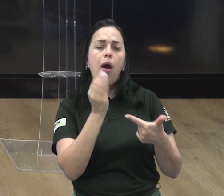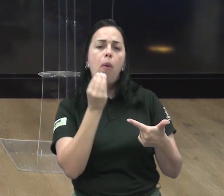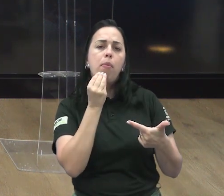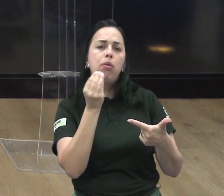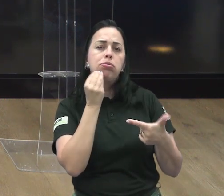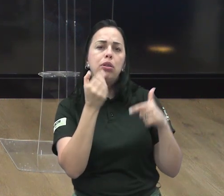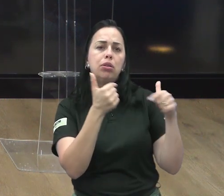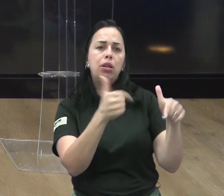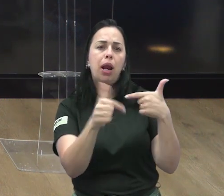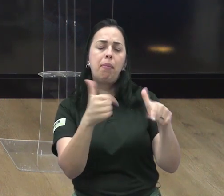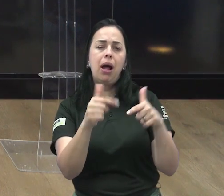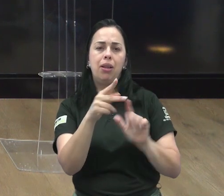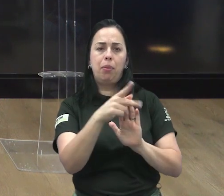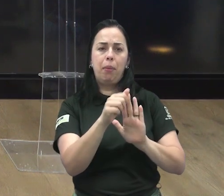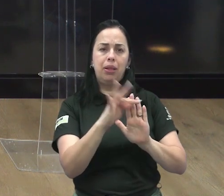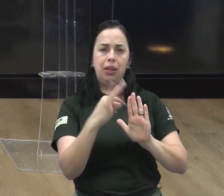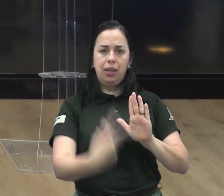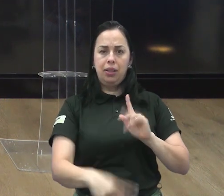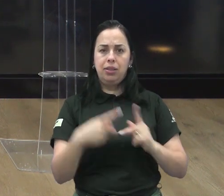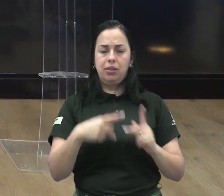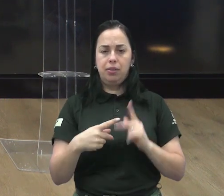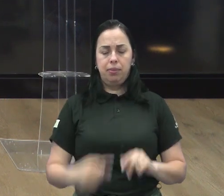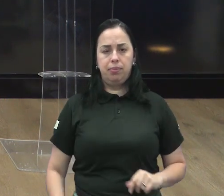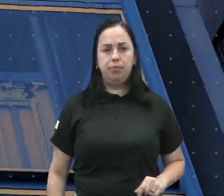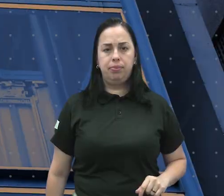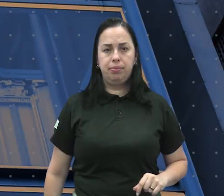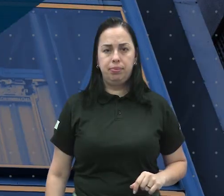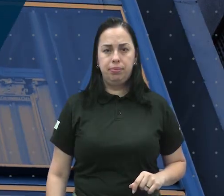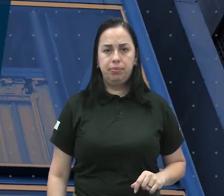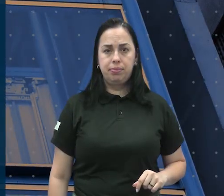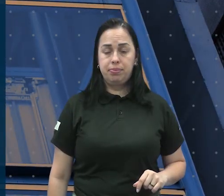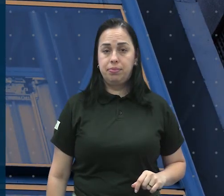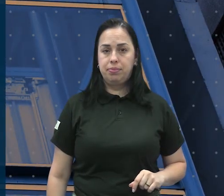as oportunidades disponíveis no PAT de São José.